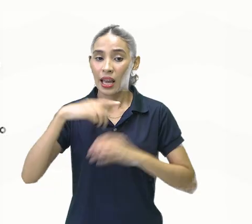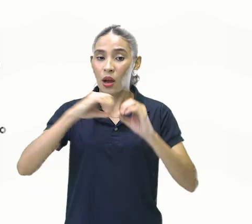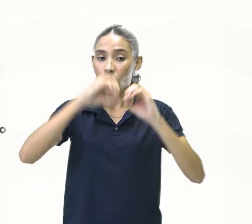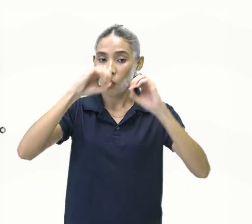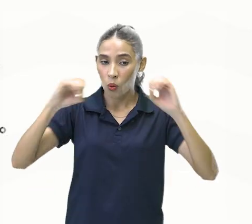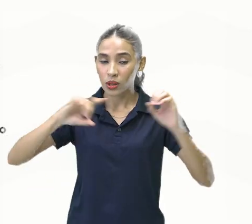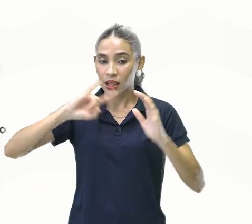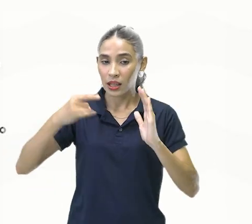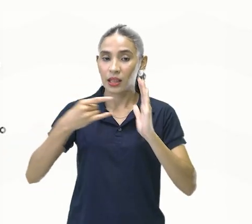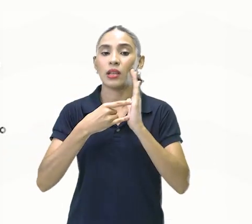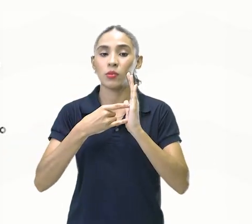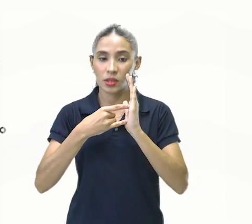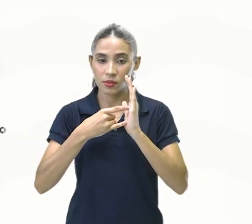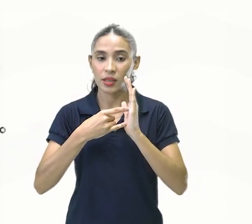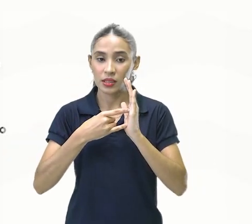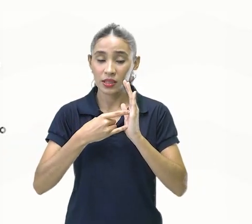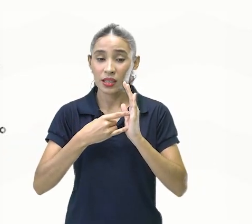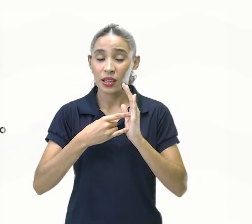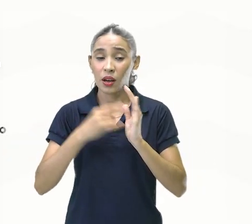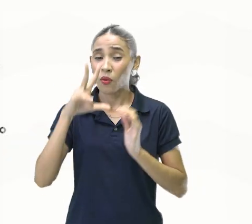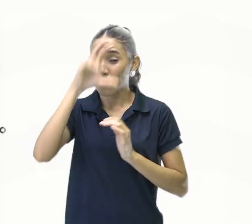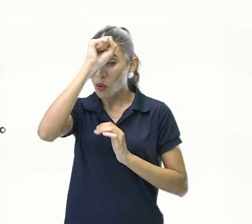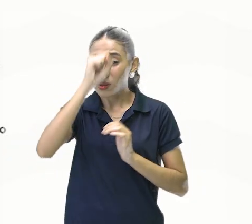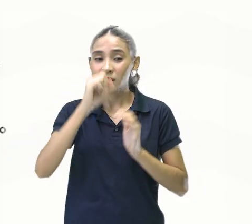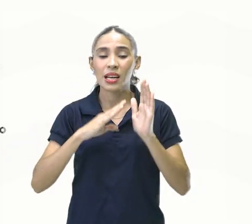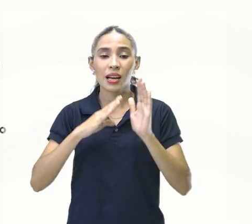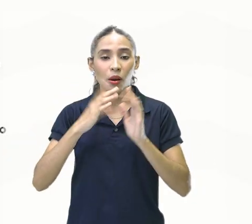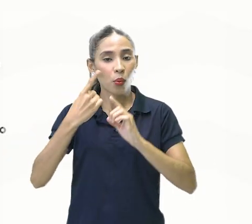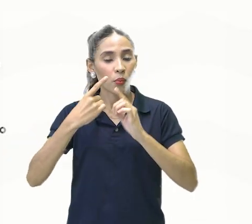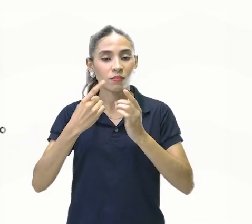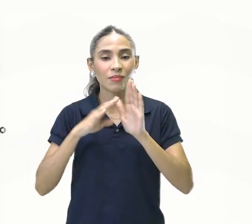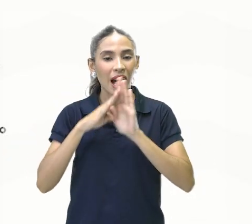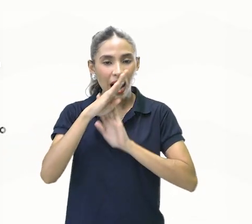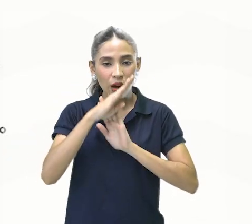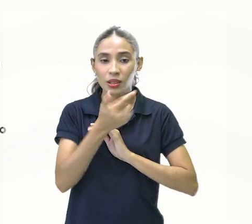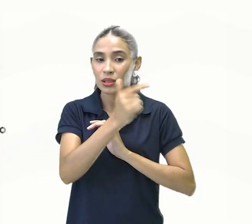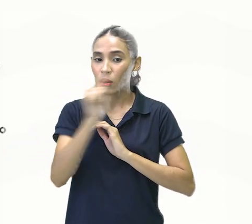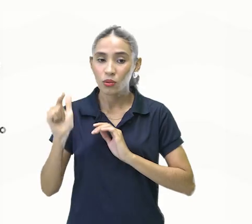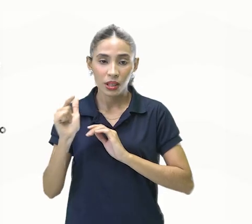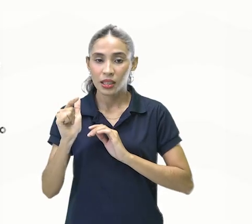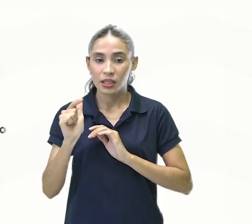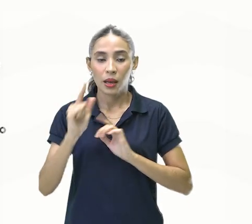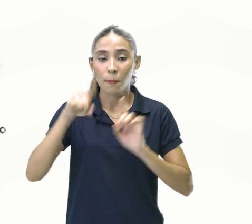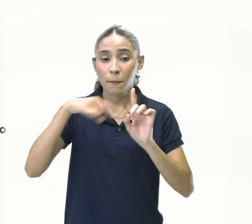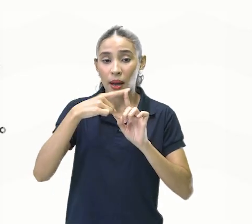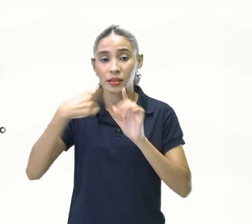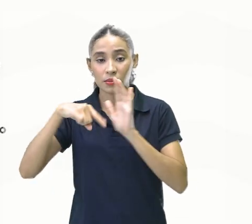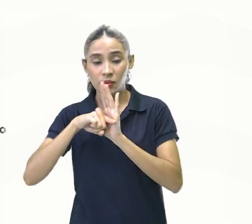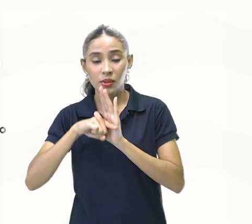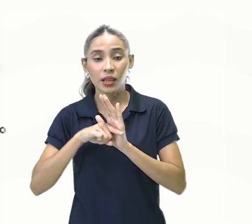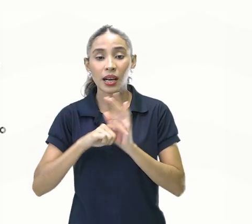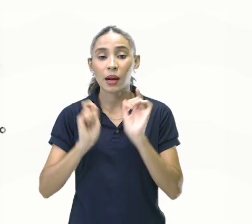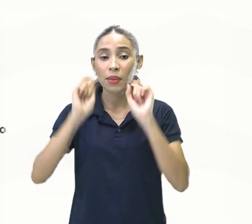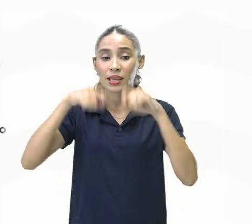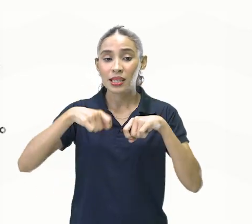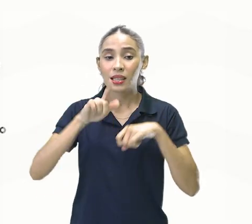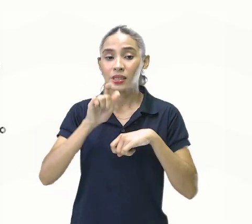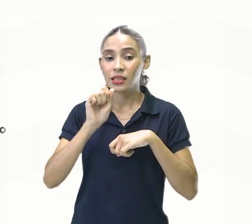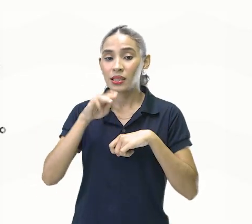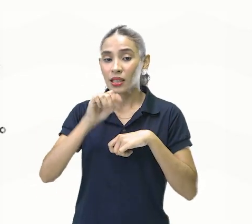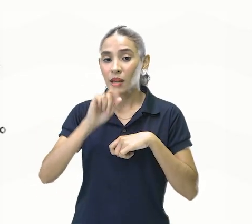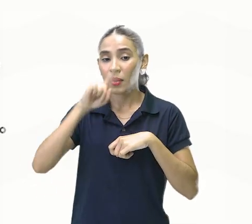ondas eletromagnéticas de altíssima frequência, que não possuem massa e carga elétrica. Sua capacidade